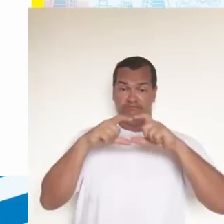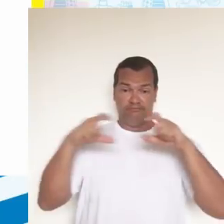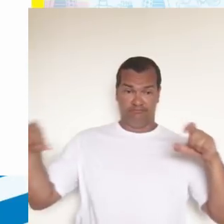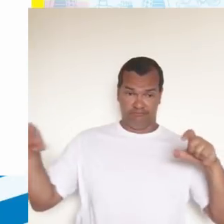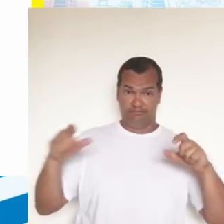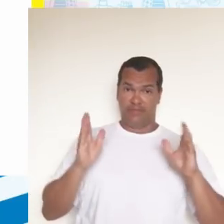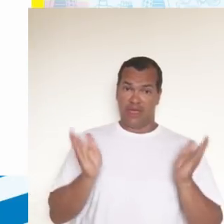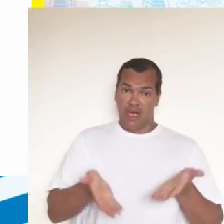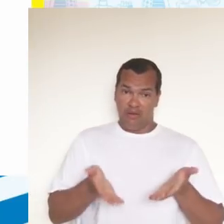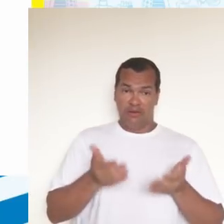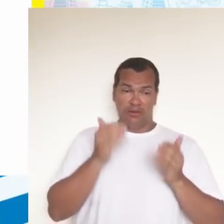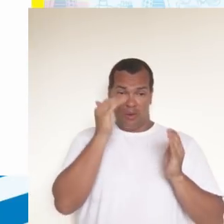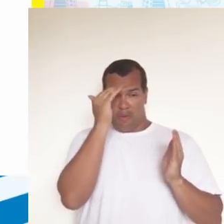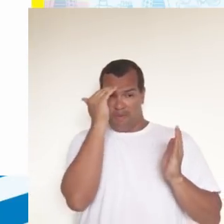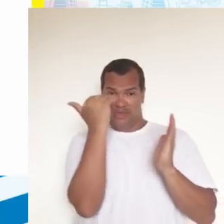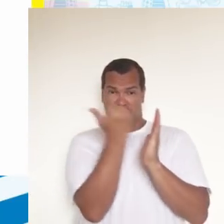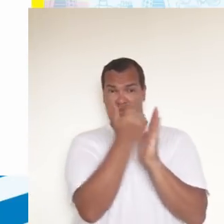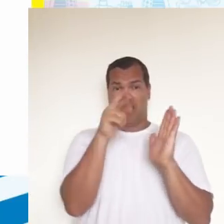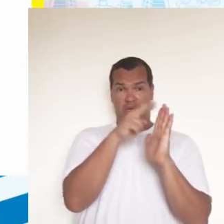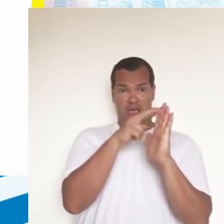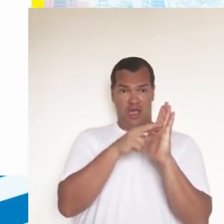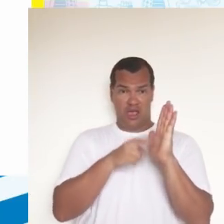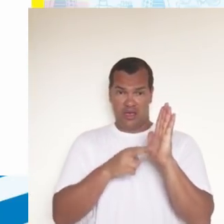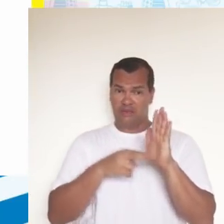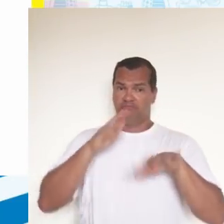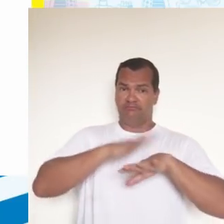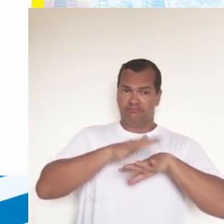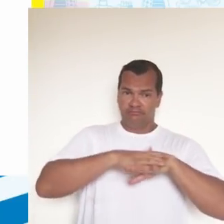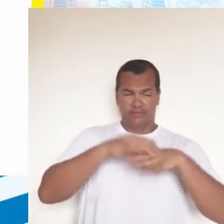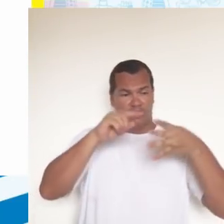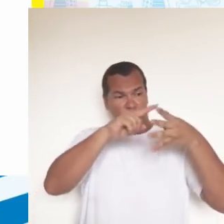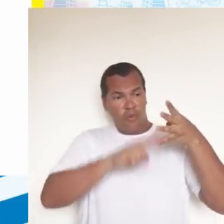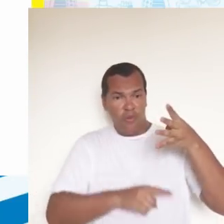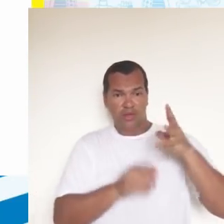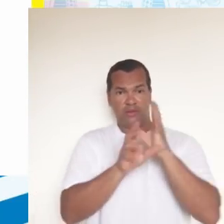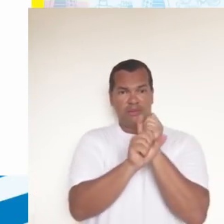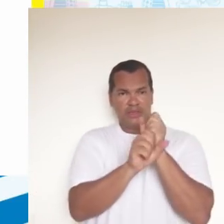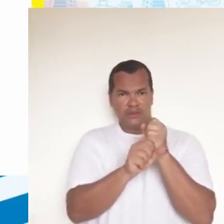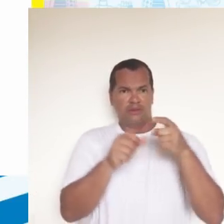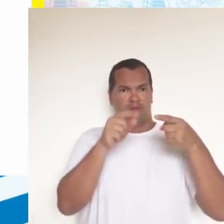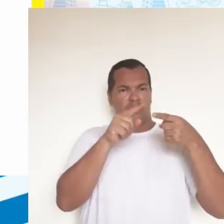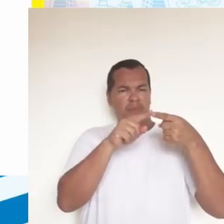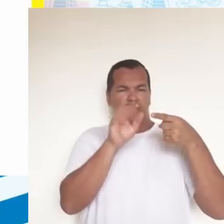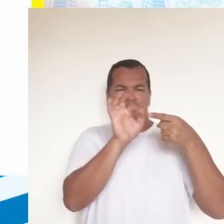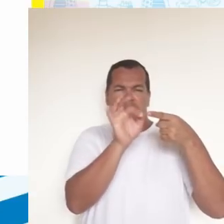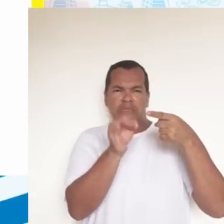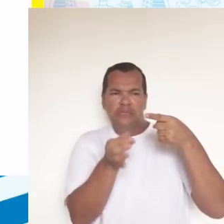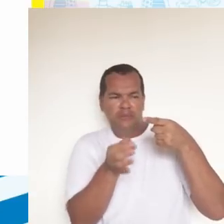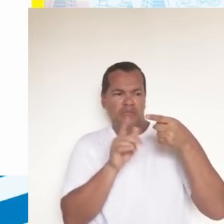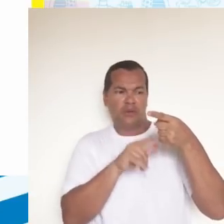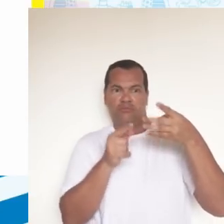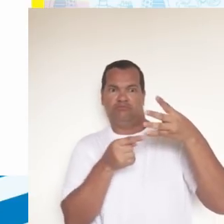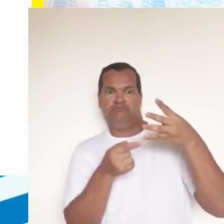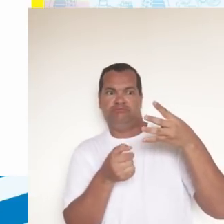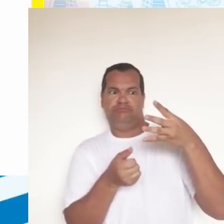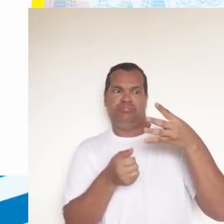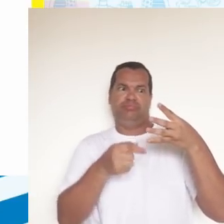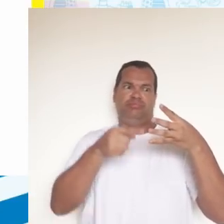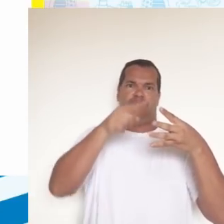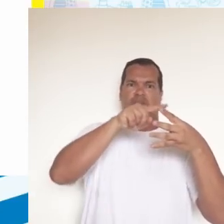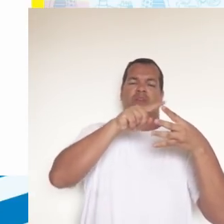Agora, obedecendo à hierarquia das operações mais complexas para as mais simples, então nós